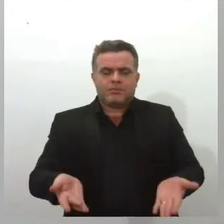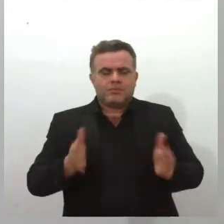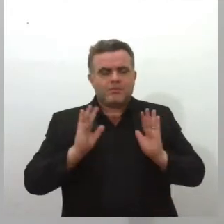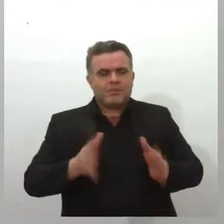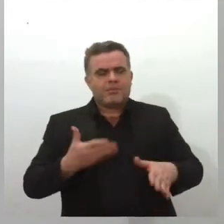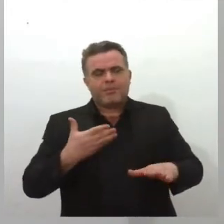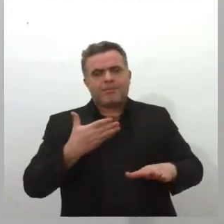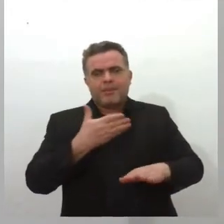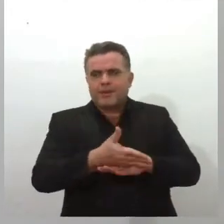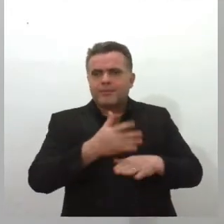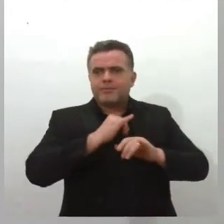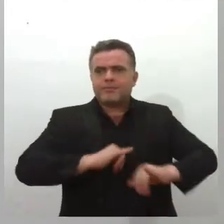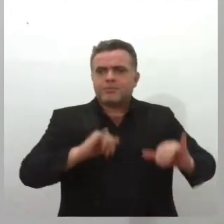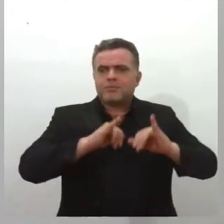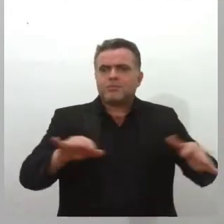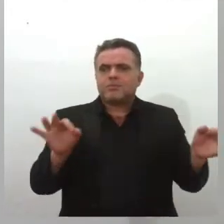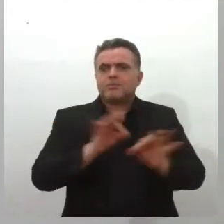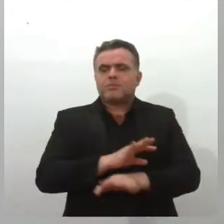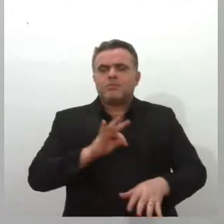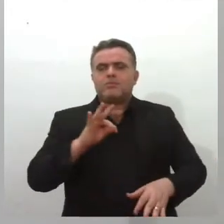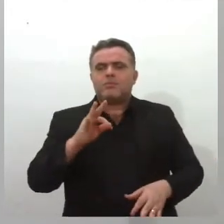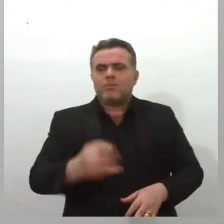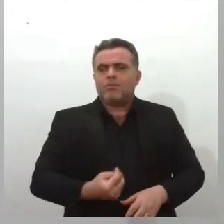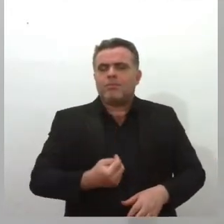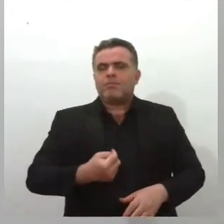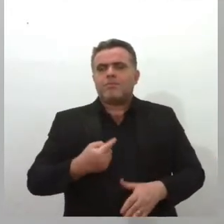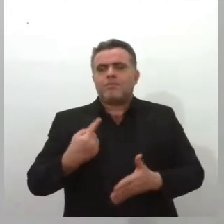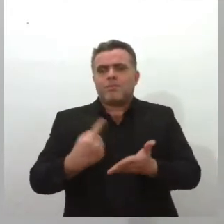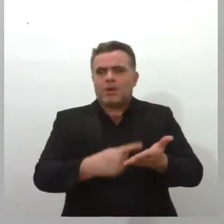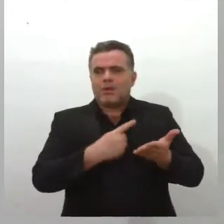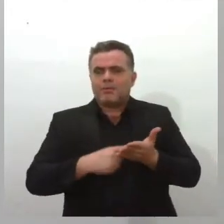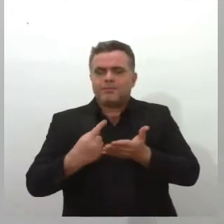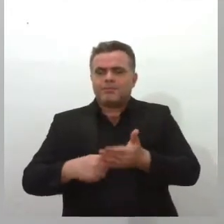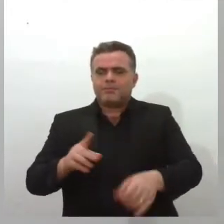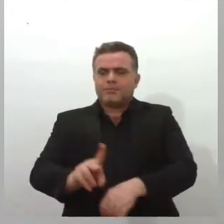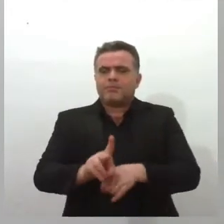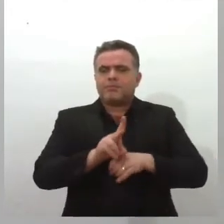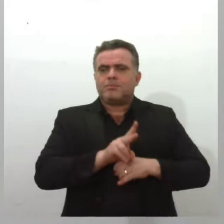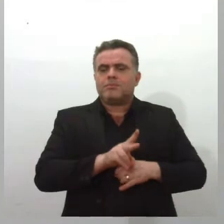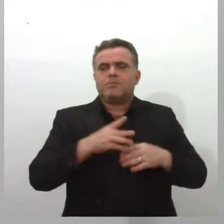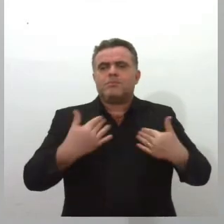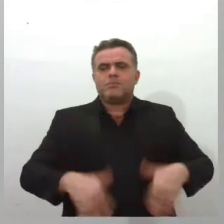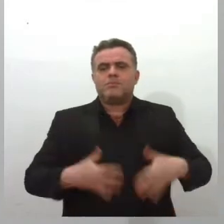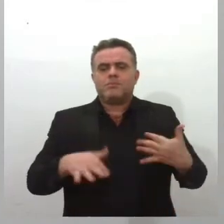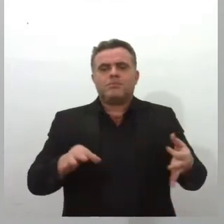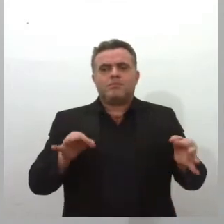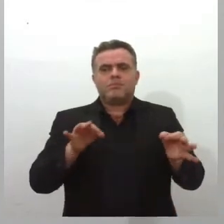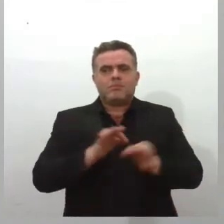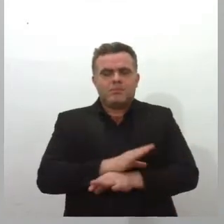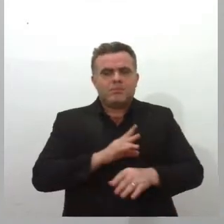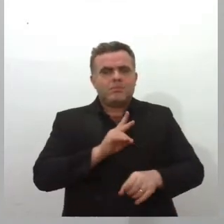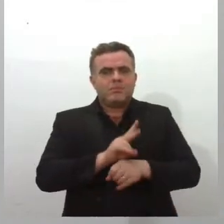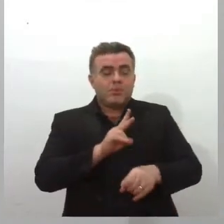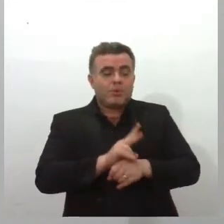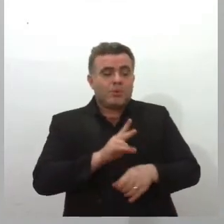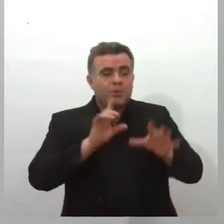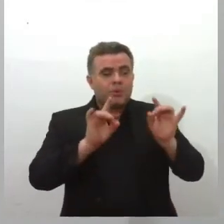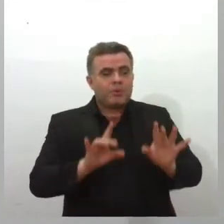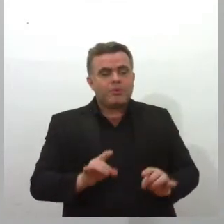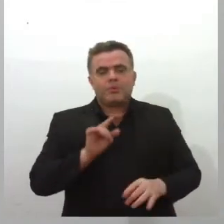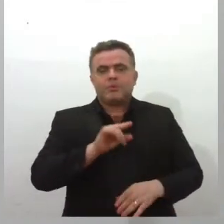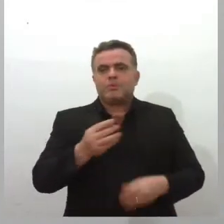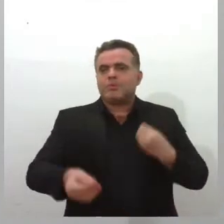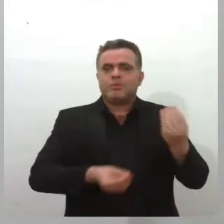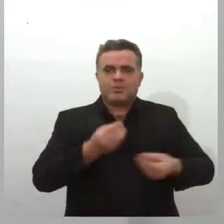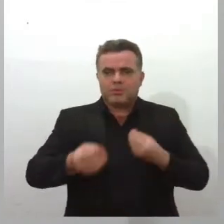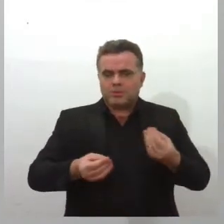passando informações para os tutores de como exercer uma guarda responsável, quais os principais cuidados com os animais, e a nossa comissão